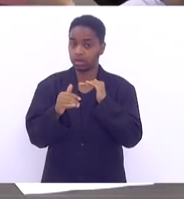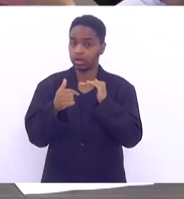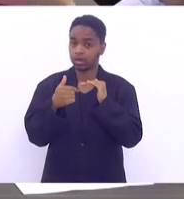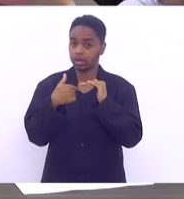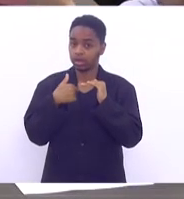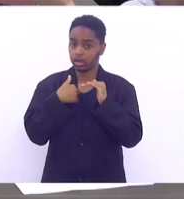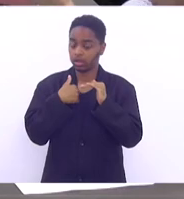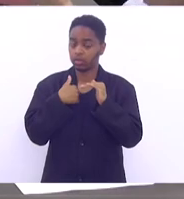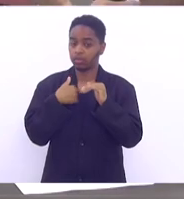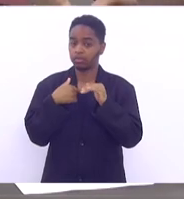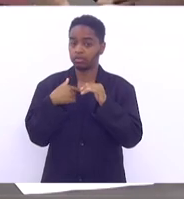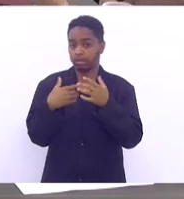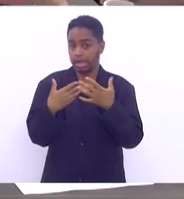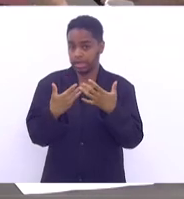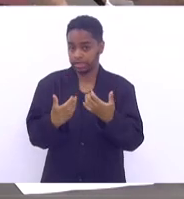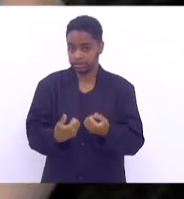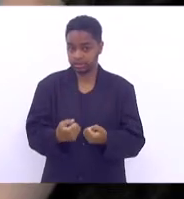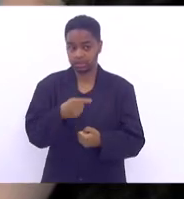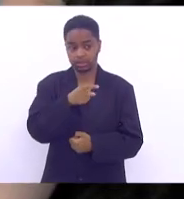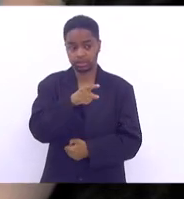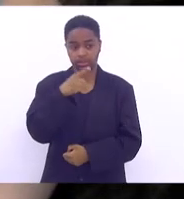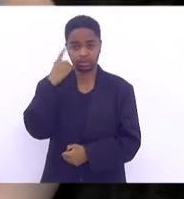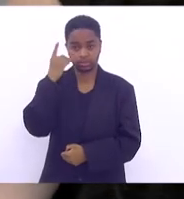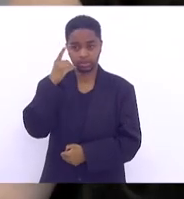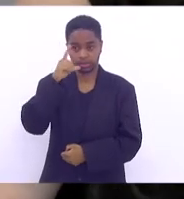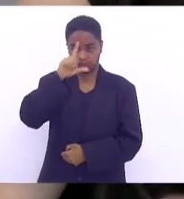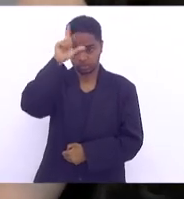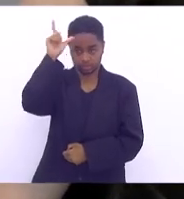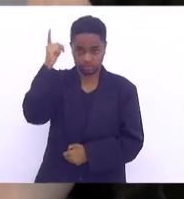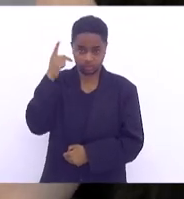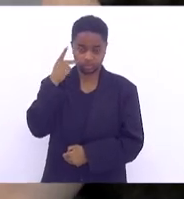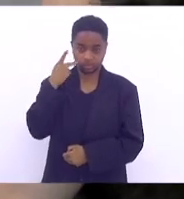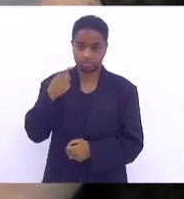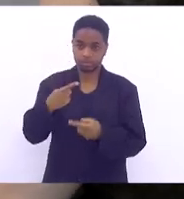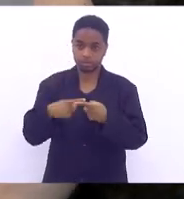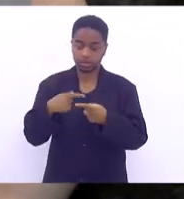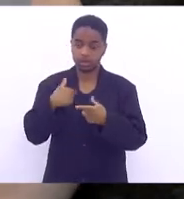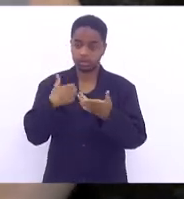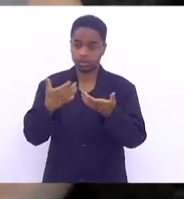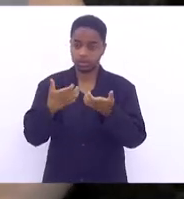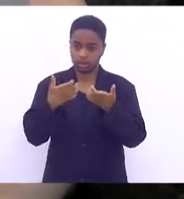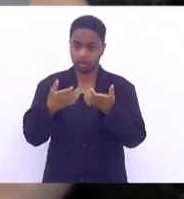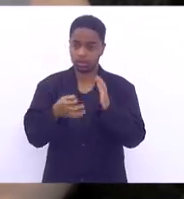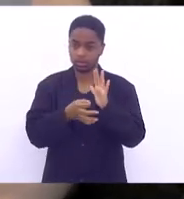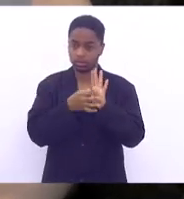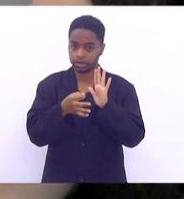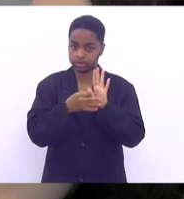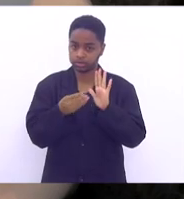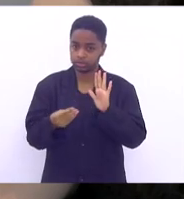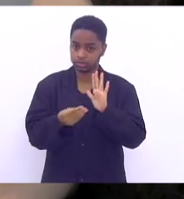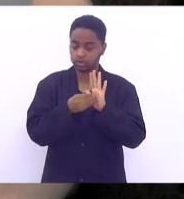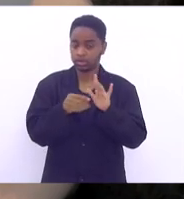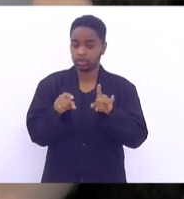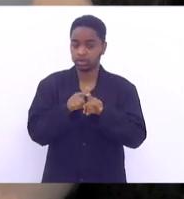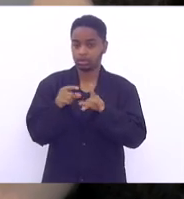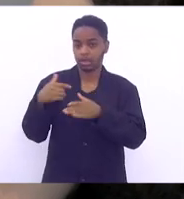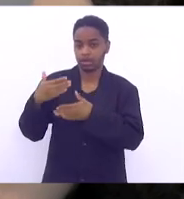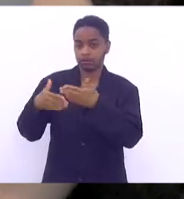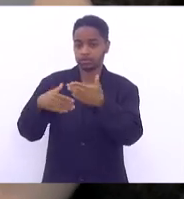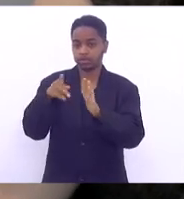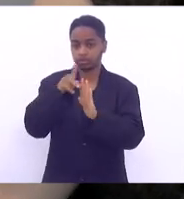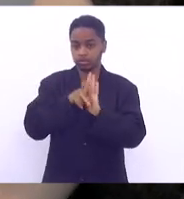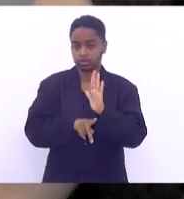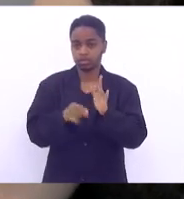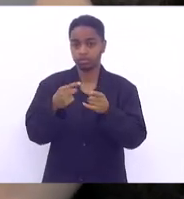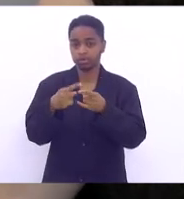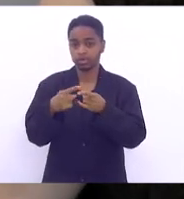uma concessão ao deputado Luiz Paulo, porque eu queria proferir o parecer e avançar com o projeto da deputada Zeidan, porque